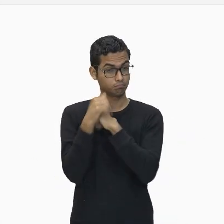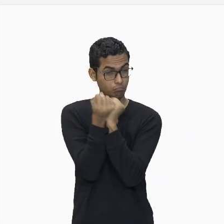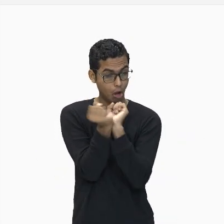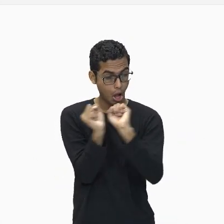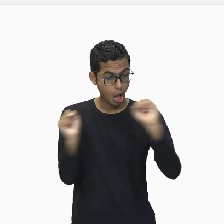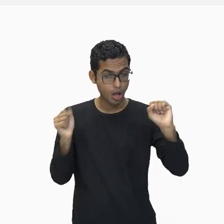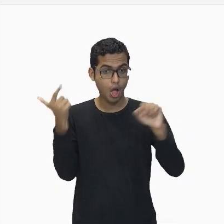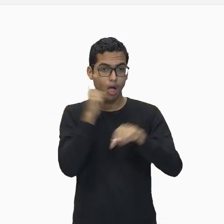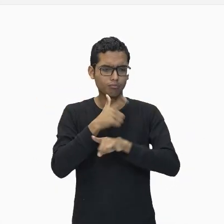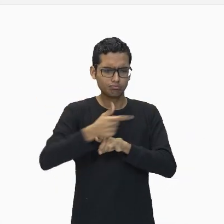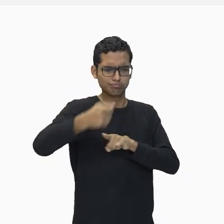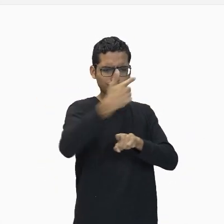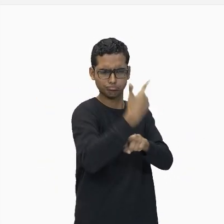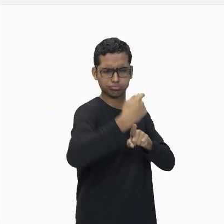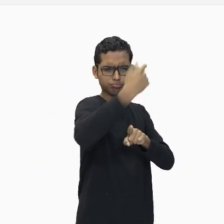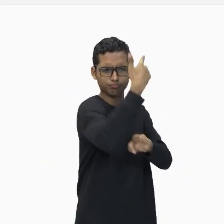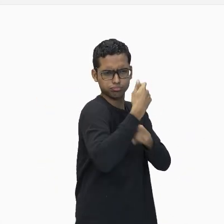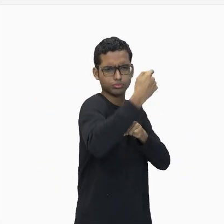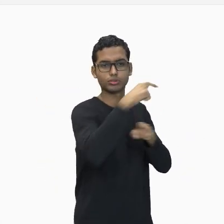em